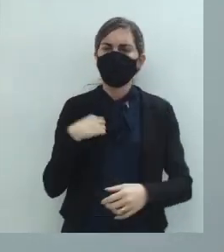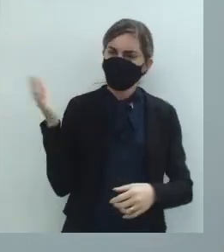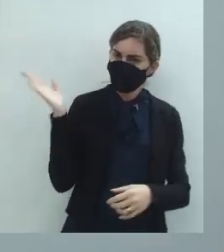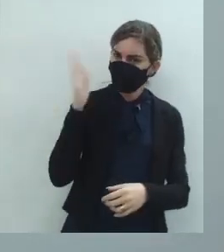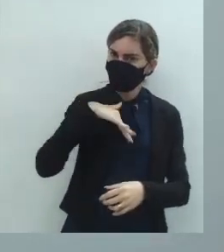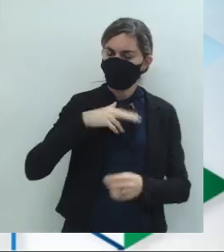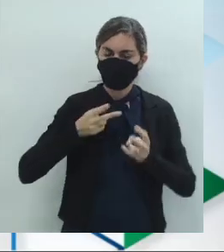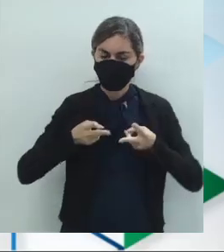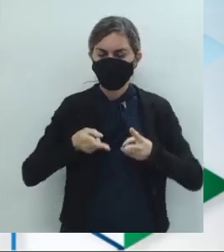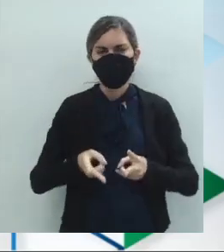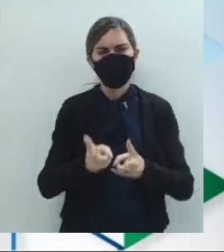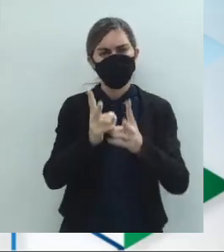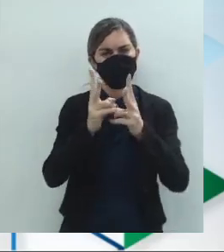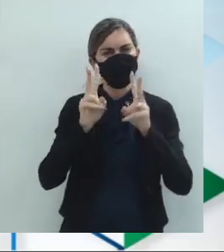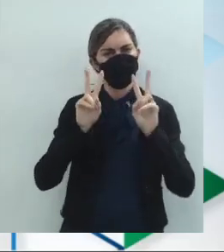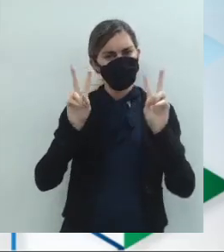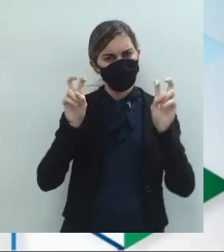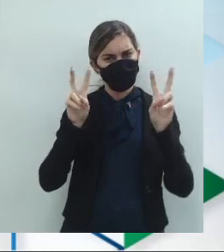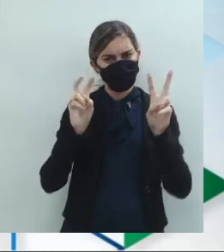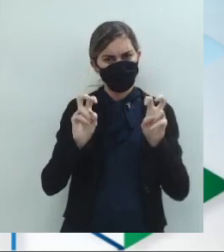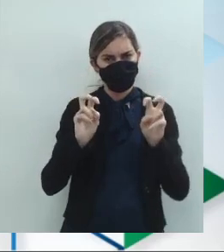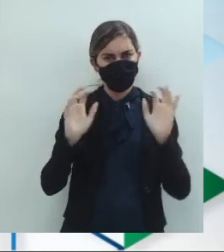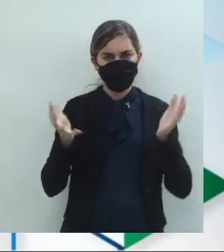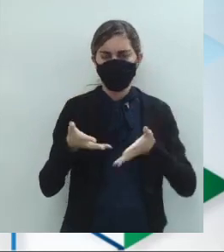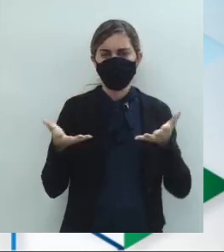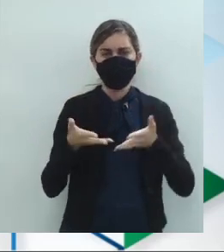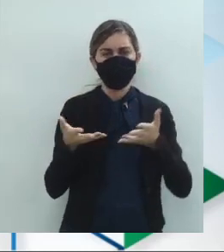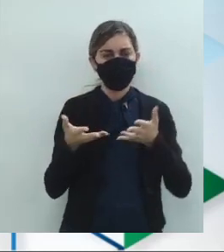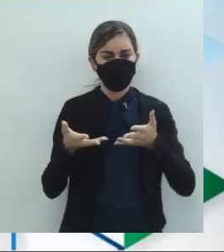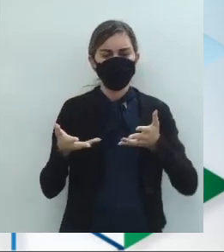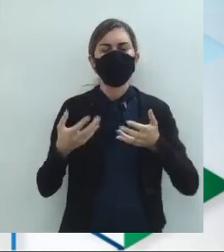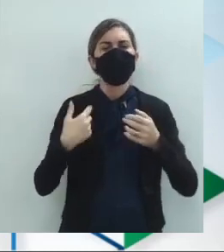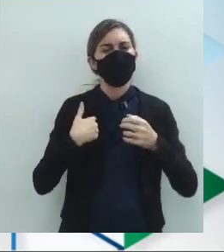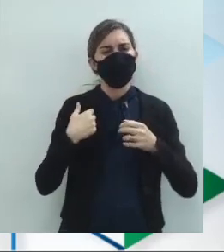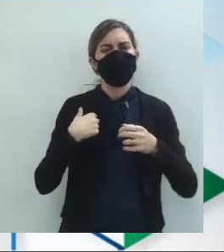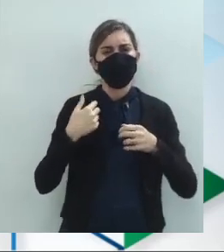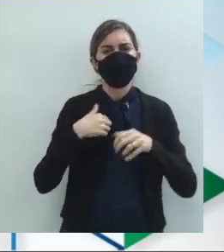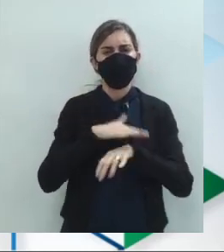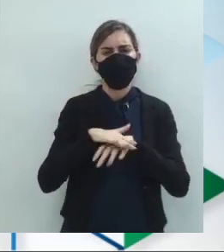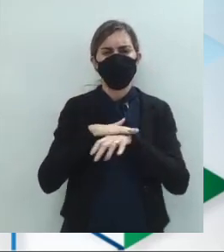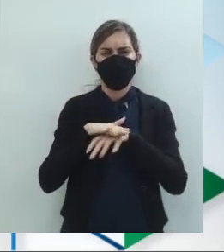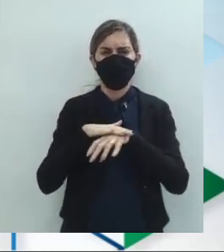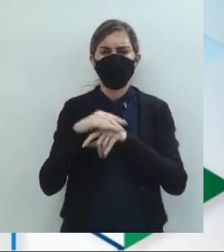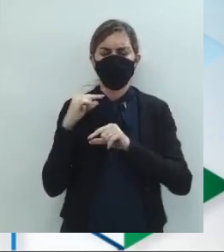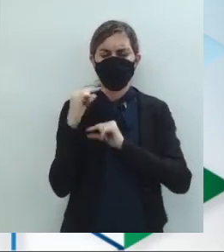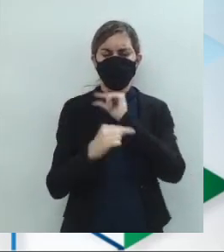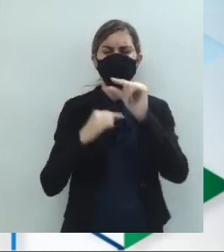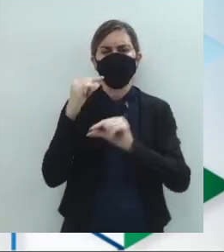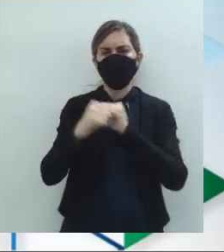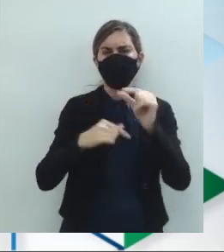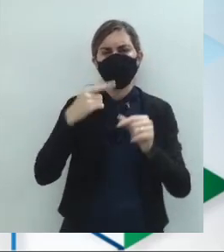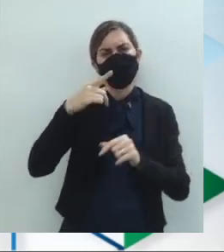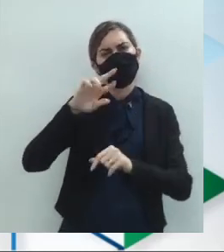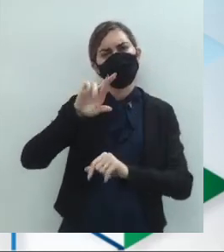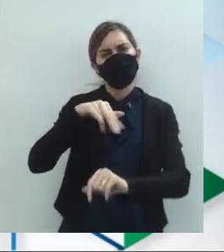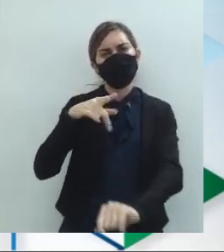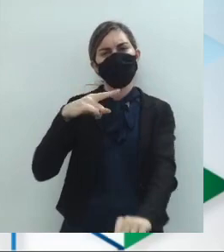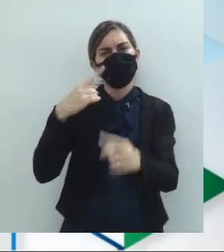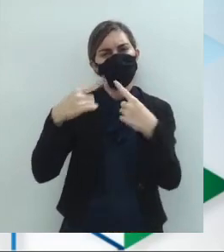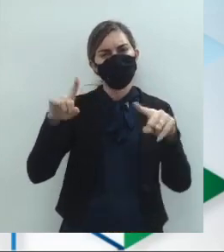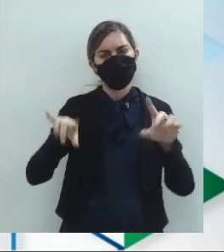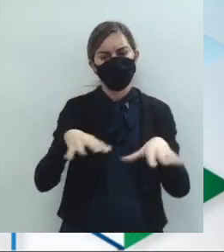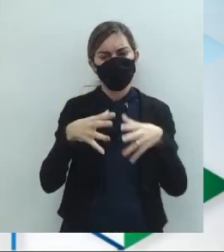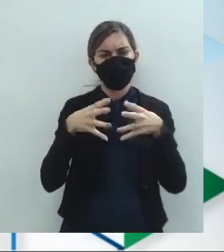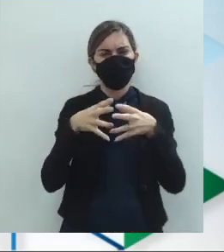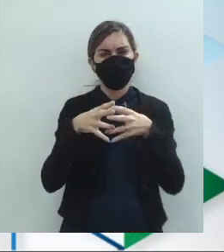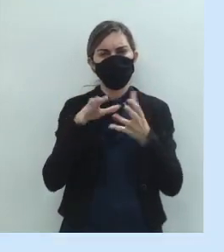lá começar o nosso conteúdo de hoje? Hoje a gente vai conversar um pouquinho sobre a produção musical coletiva